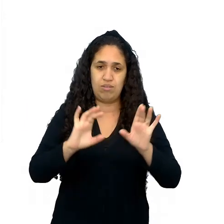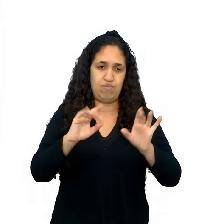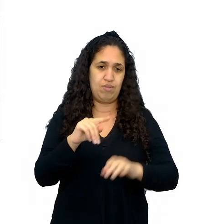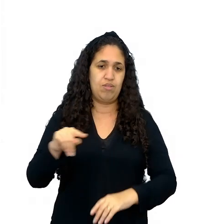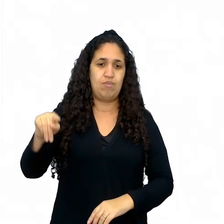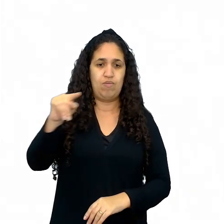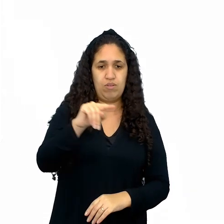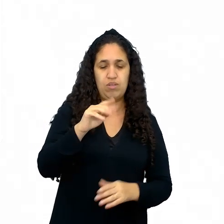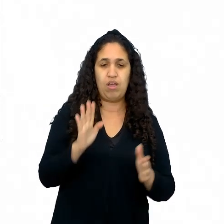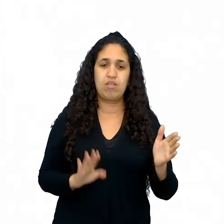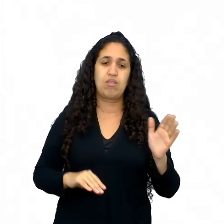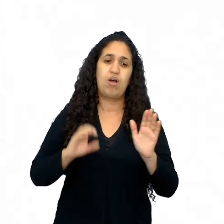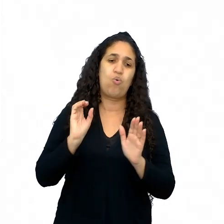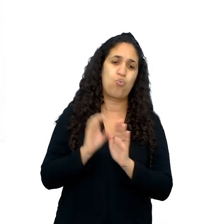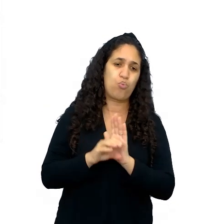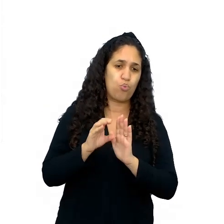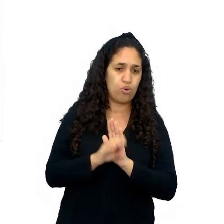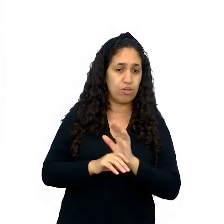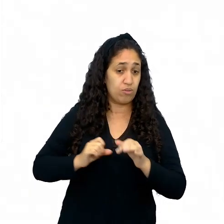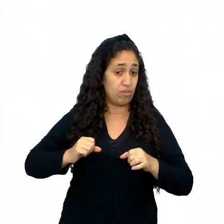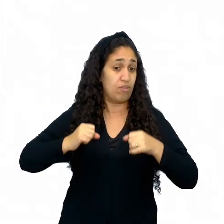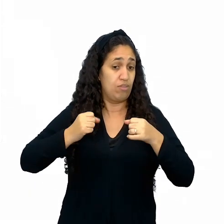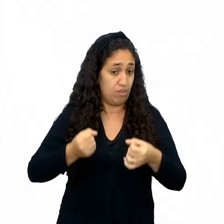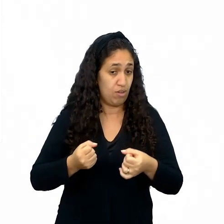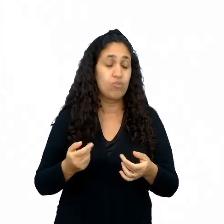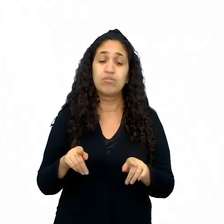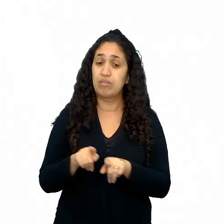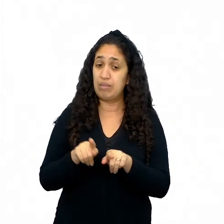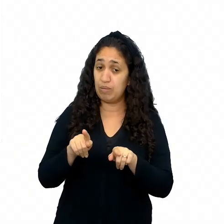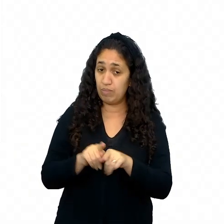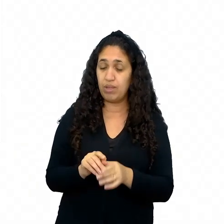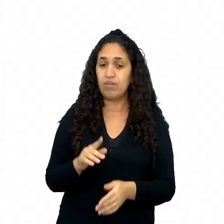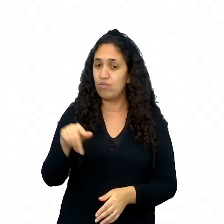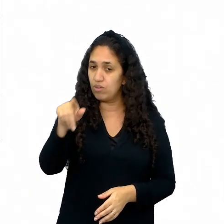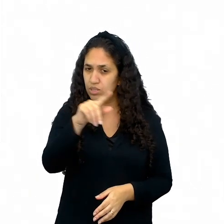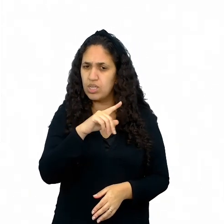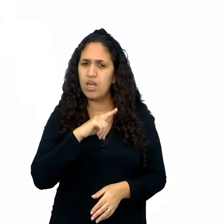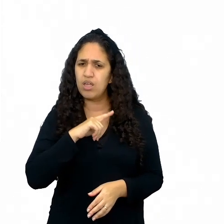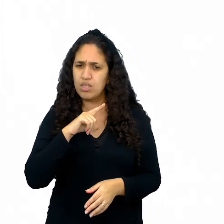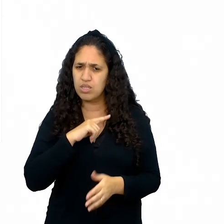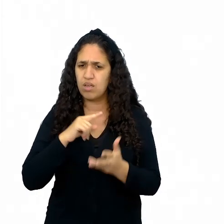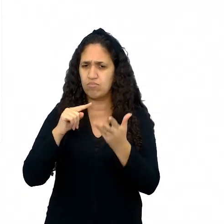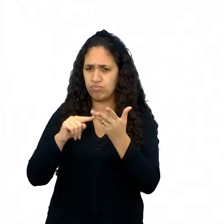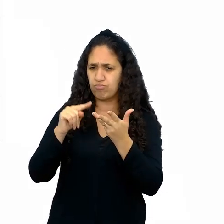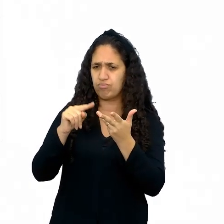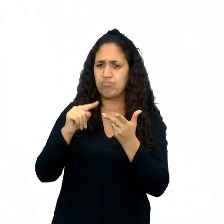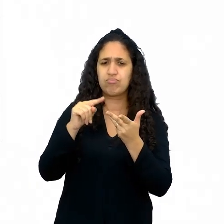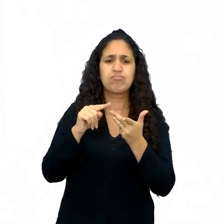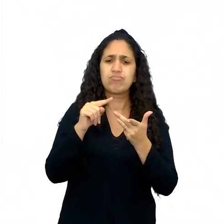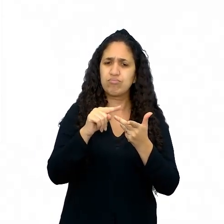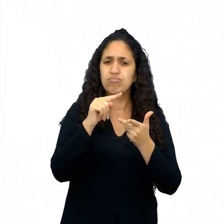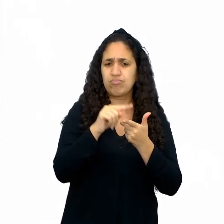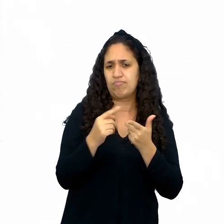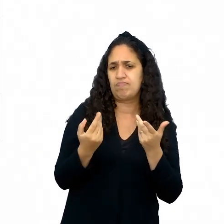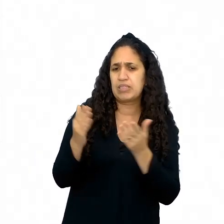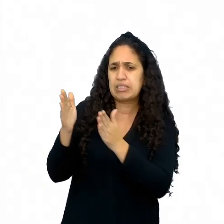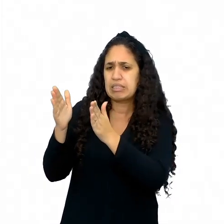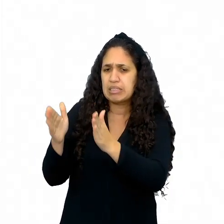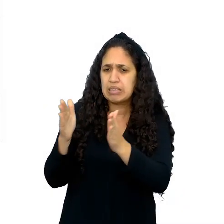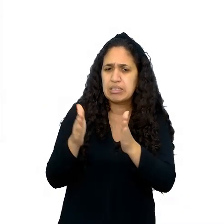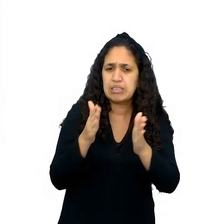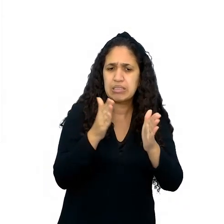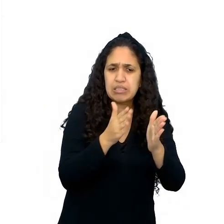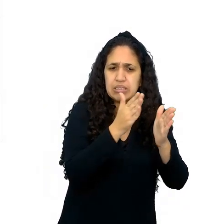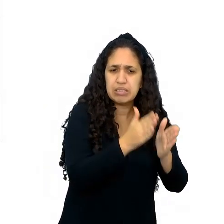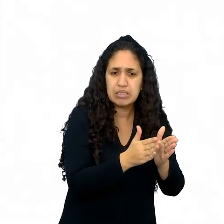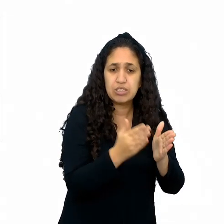é? O currículo em ação, por exemplo, certo? Então, aí vocês têm as indicações de em que momentos mais